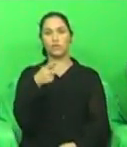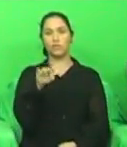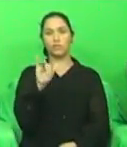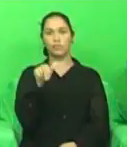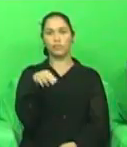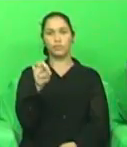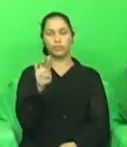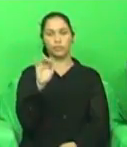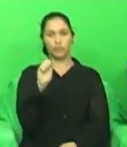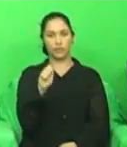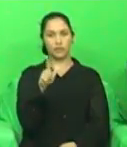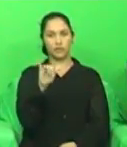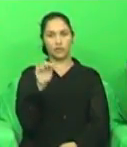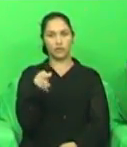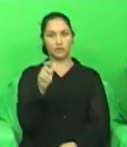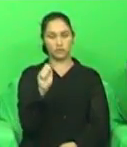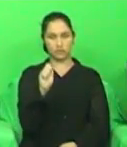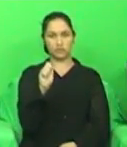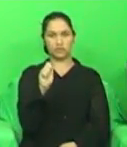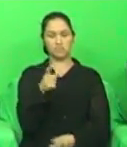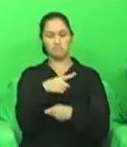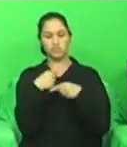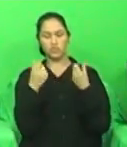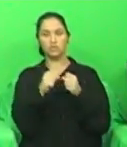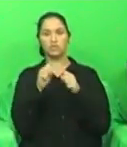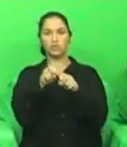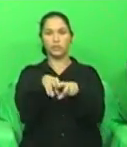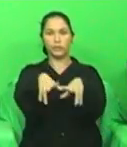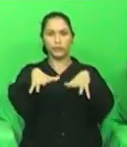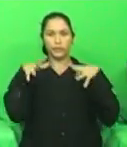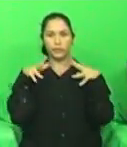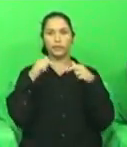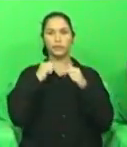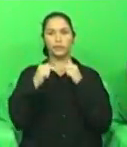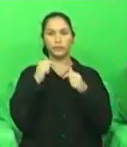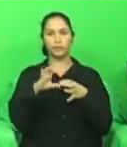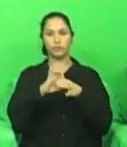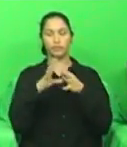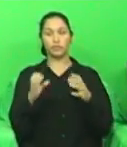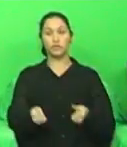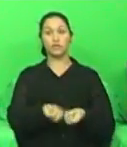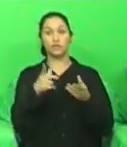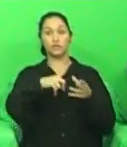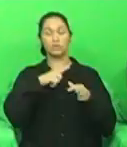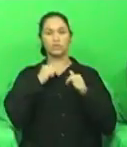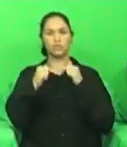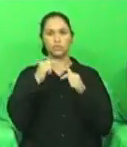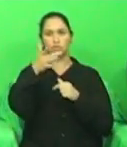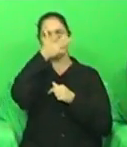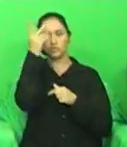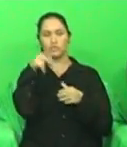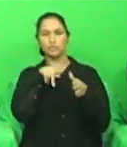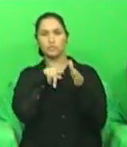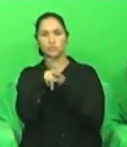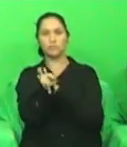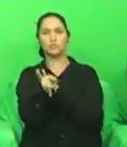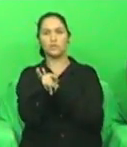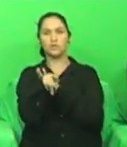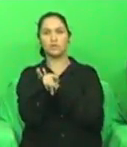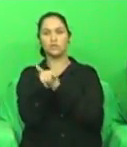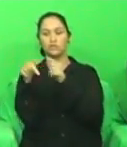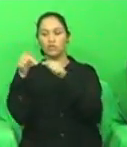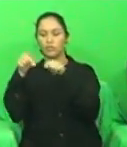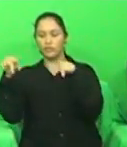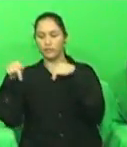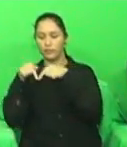fez depois teve a discussão do que algumas pessoas da sobre as delimitações nessa audiência não poderia de repente já ser